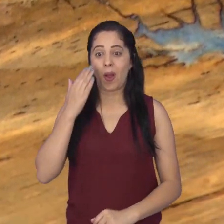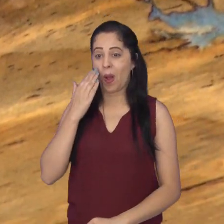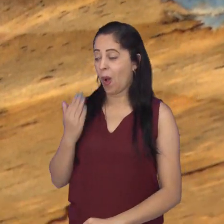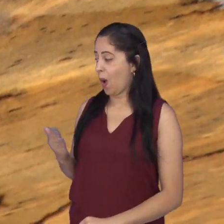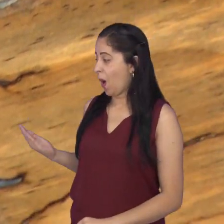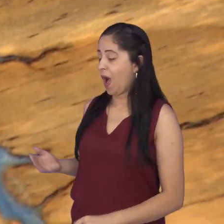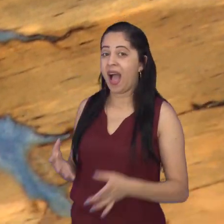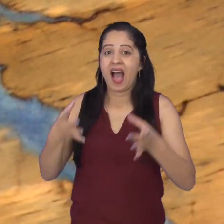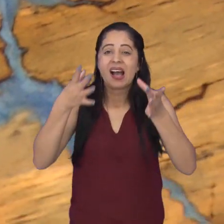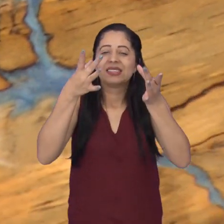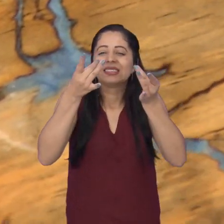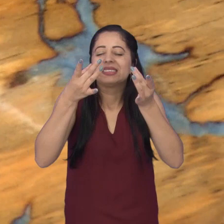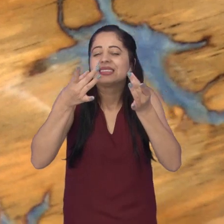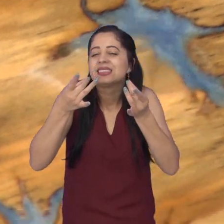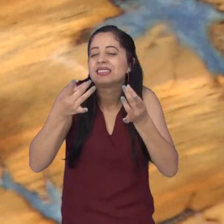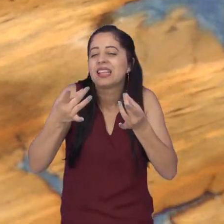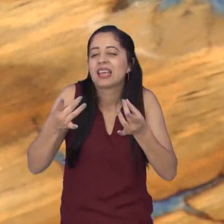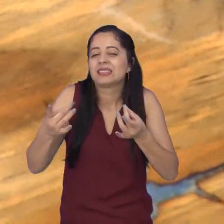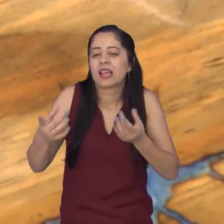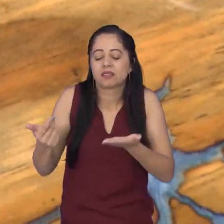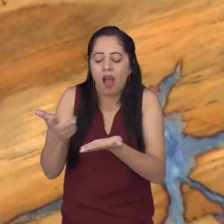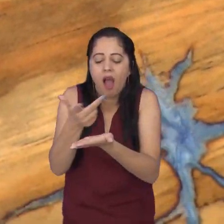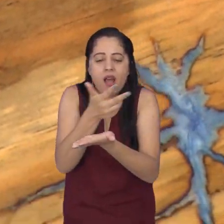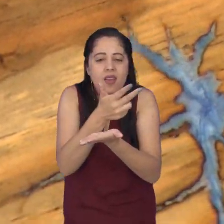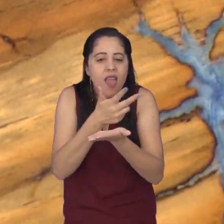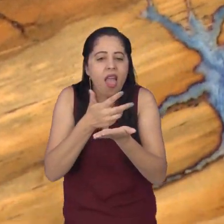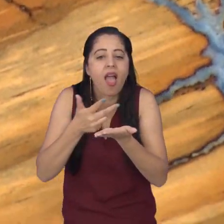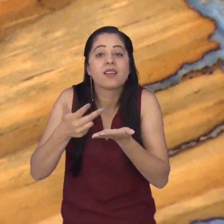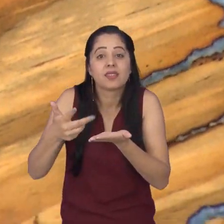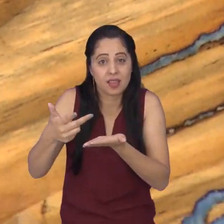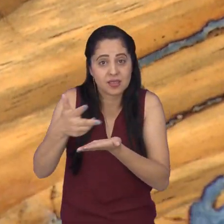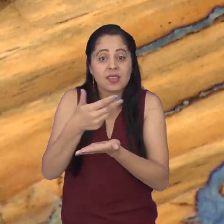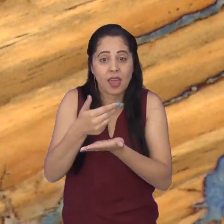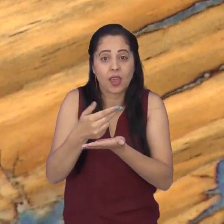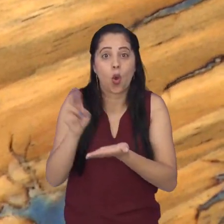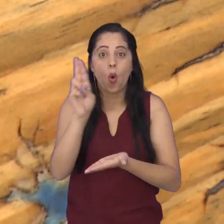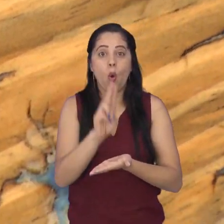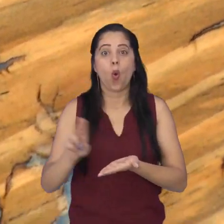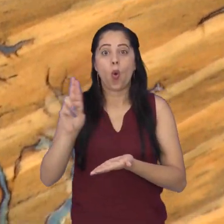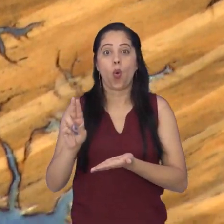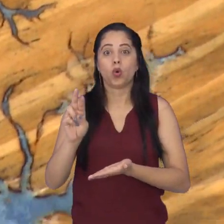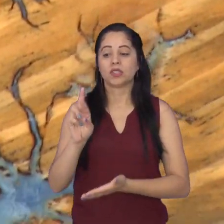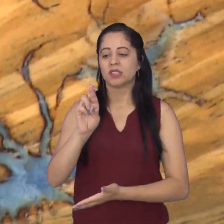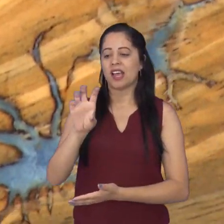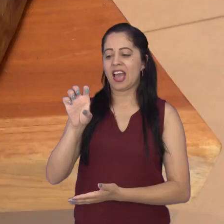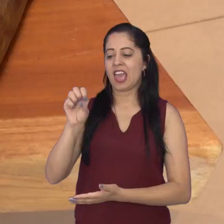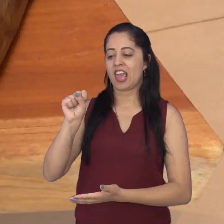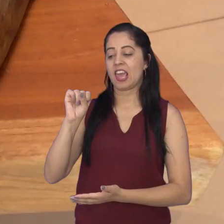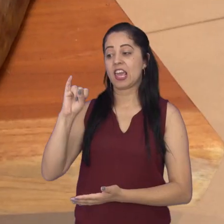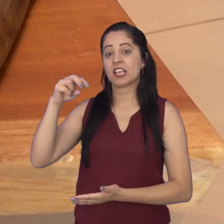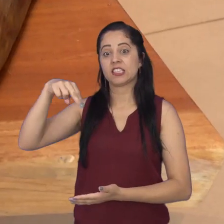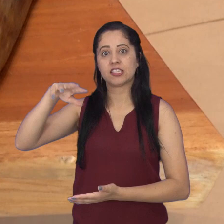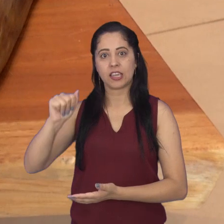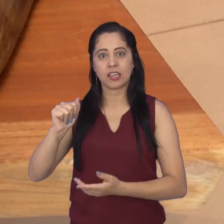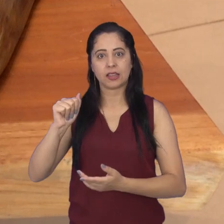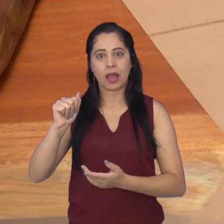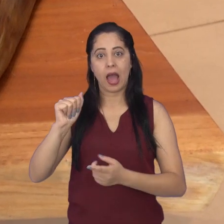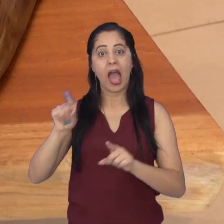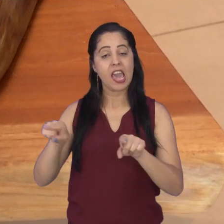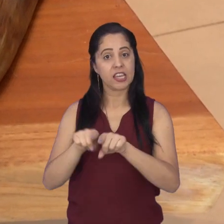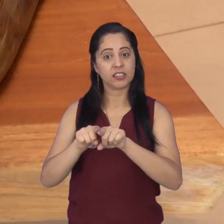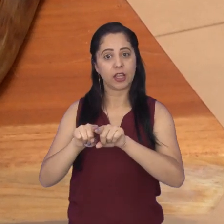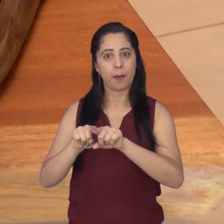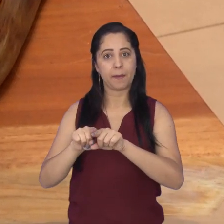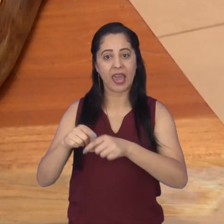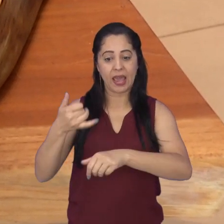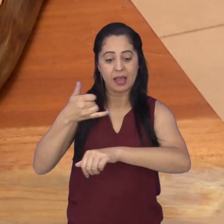Olha só os detalhes dessa peça. Os espaços cobertos com resina foram feitos por meio de descargas elétricas. O